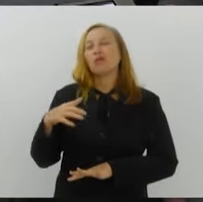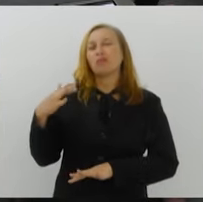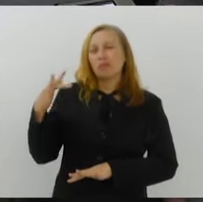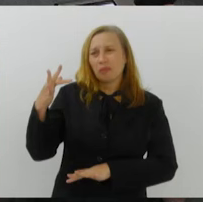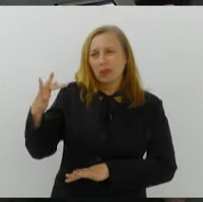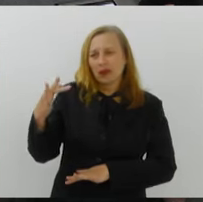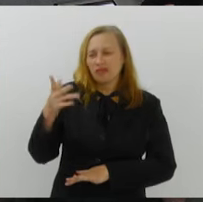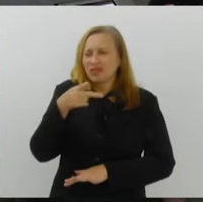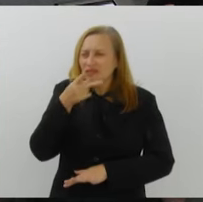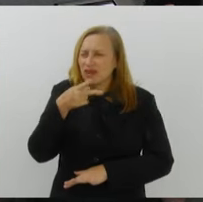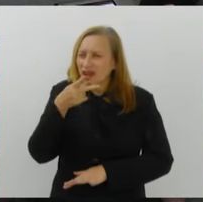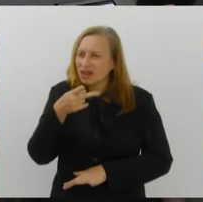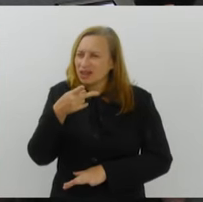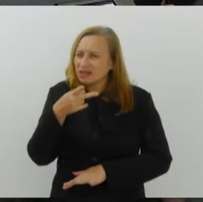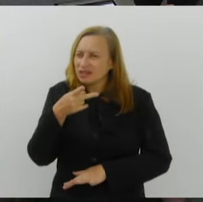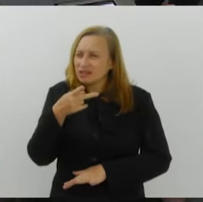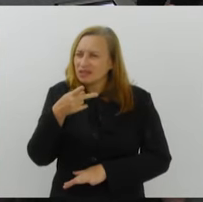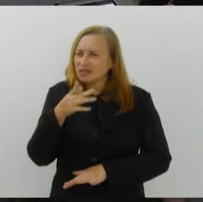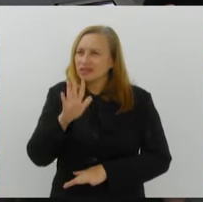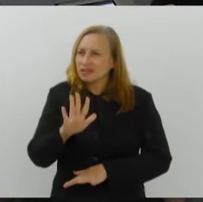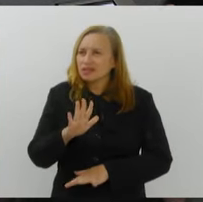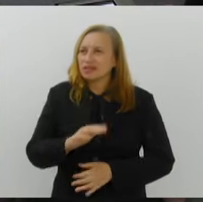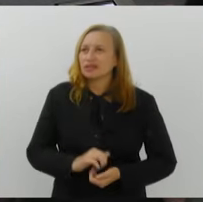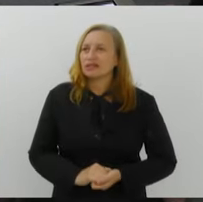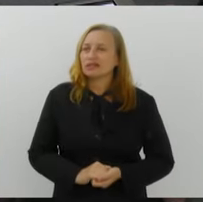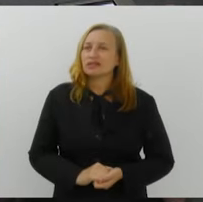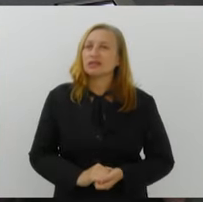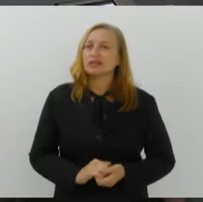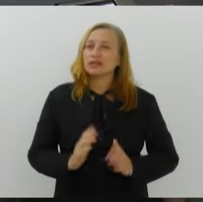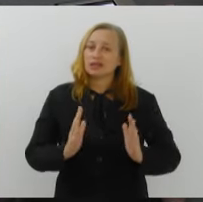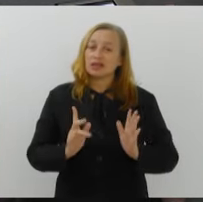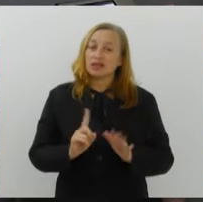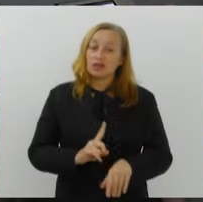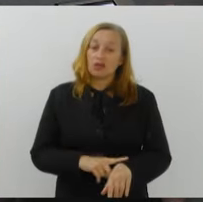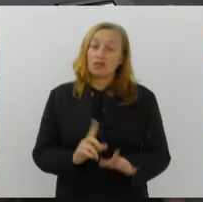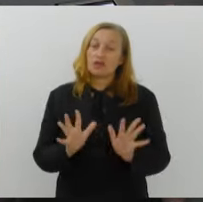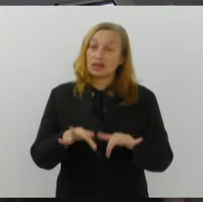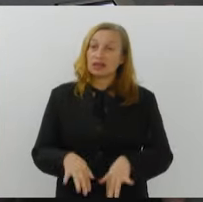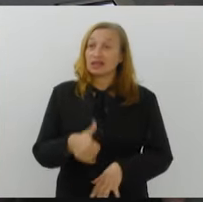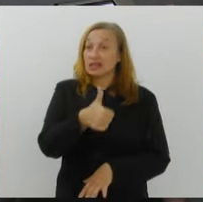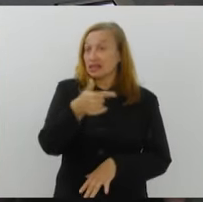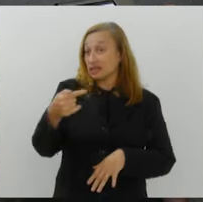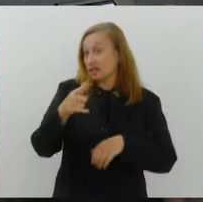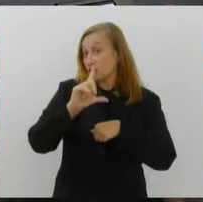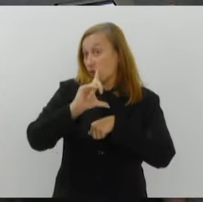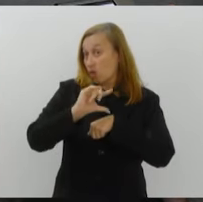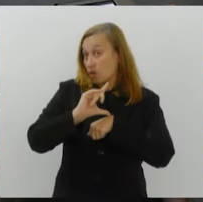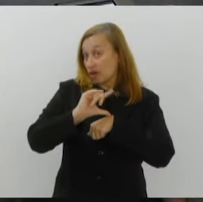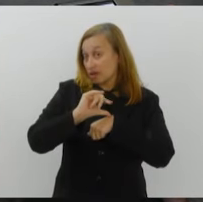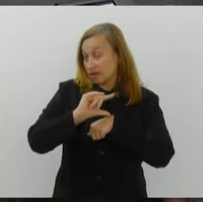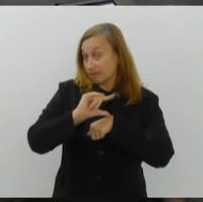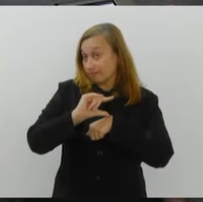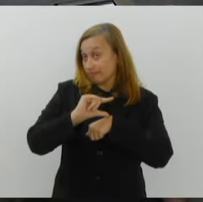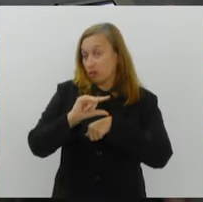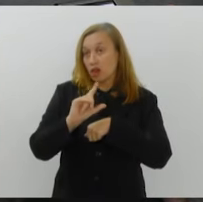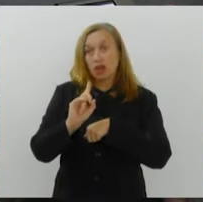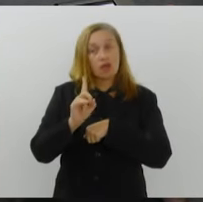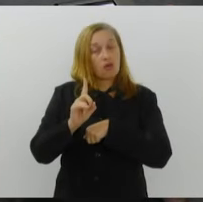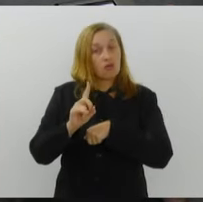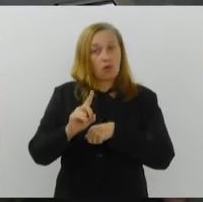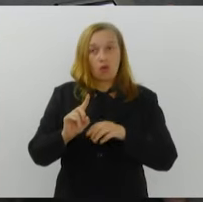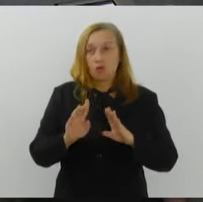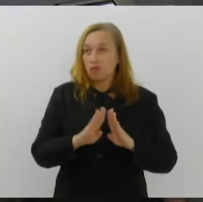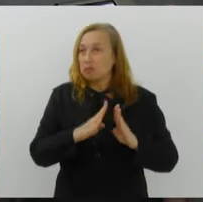brevidade... Eu vou ser muito porque, breve. Porque, olha, a sessão vai terminar às 17 horas e eu não vou